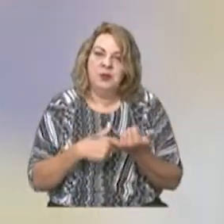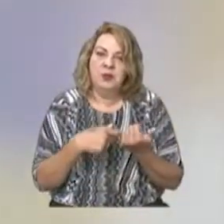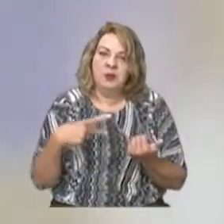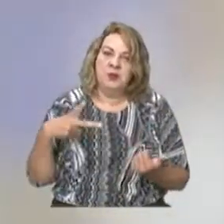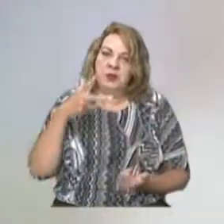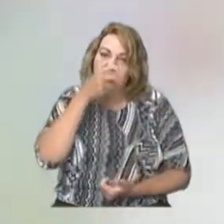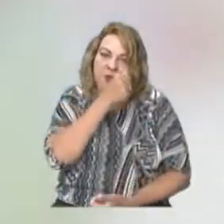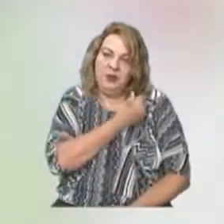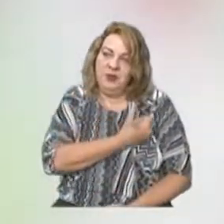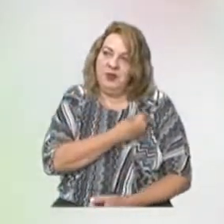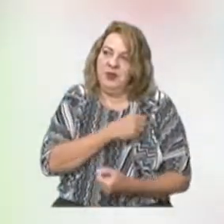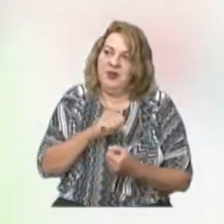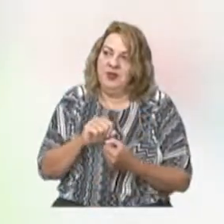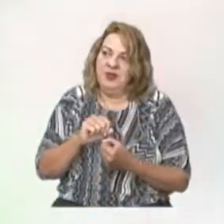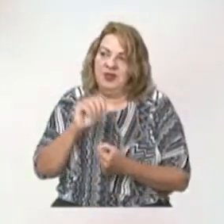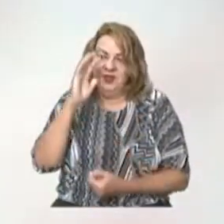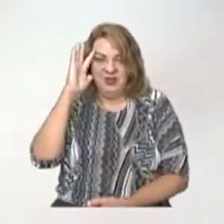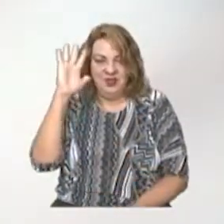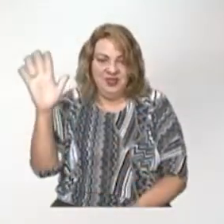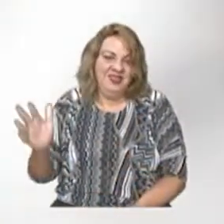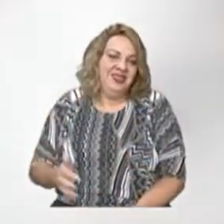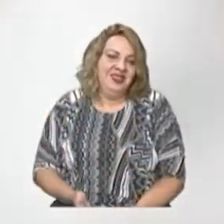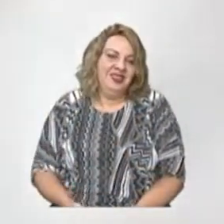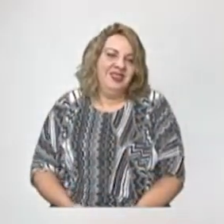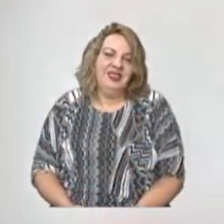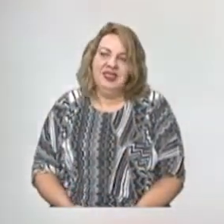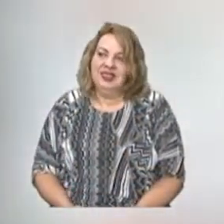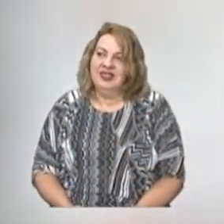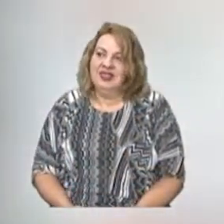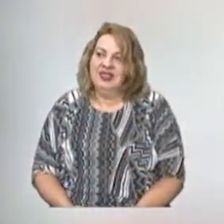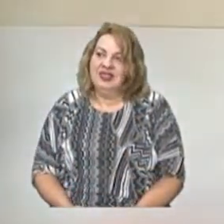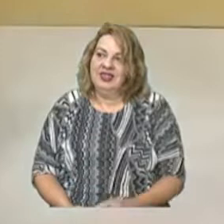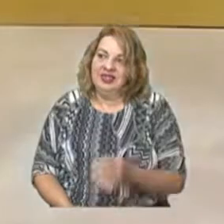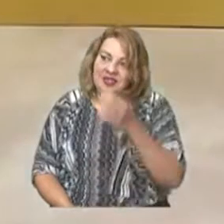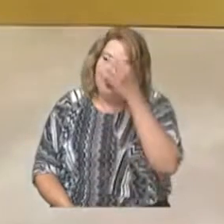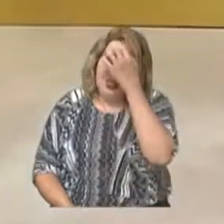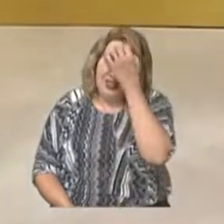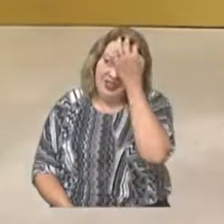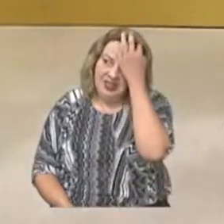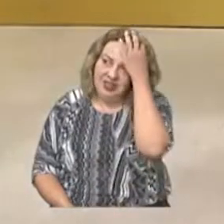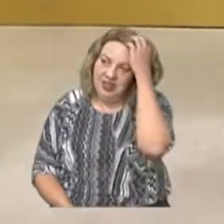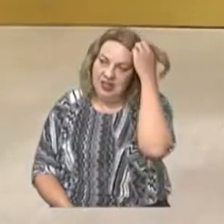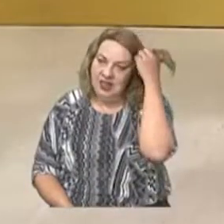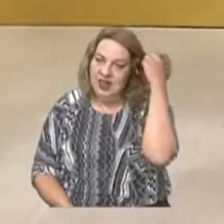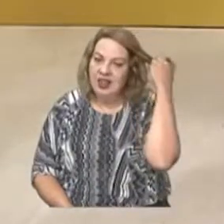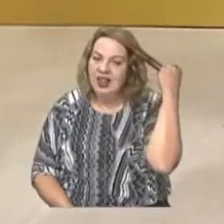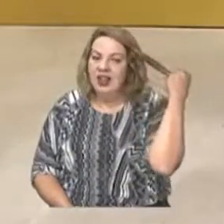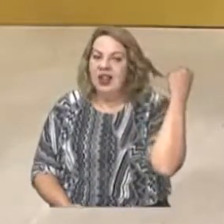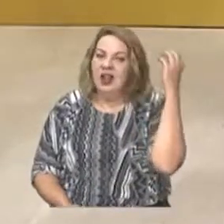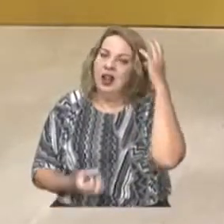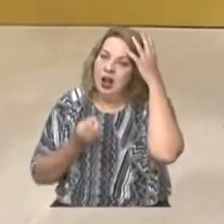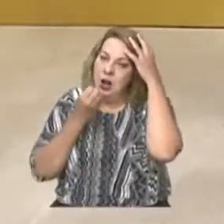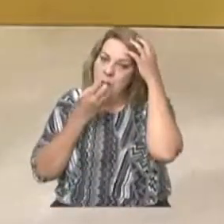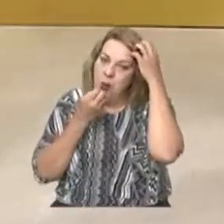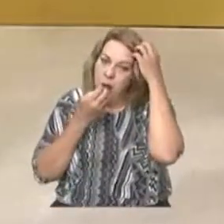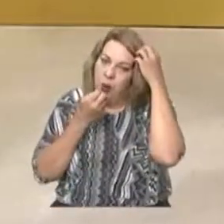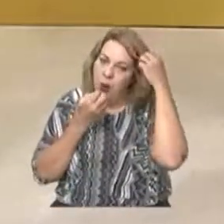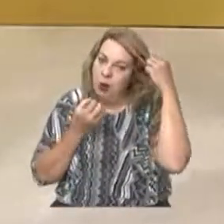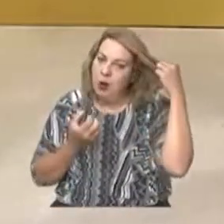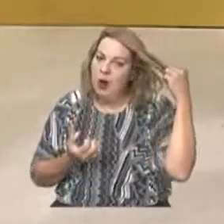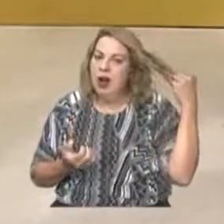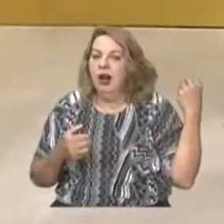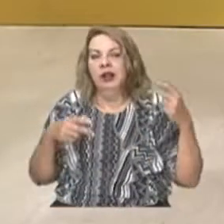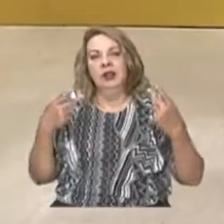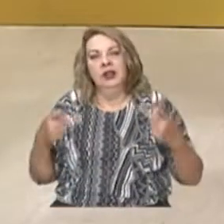salvando vidas e realizando sonhos. Olha aí, bom demais! E